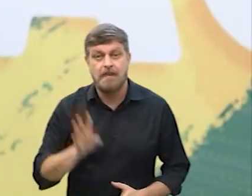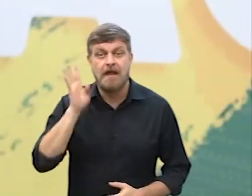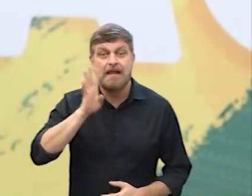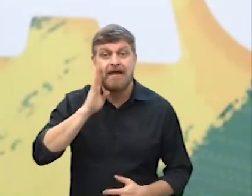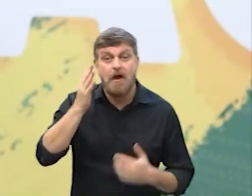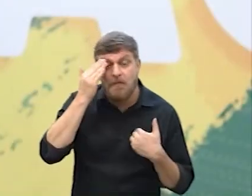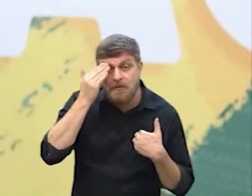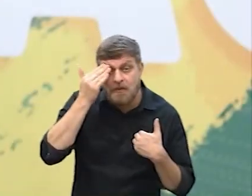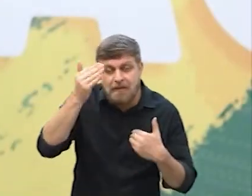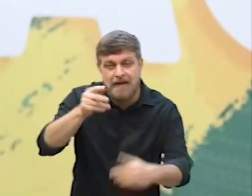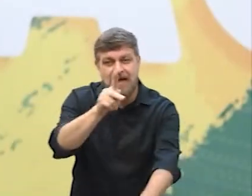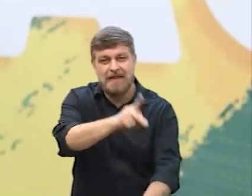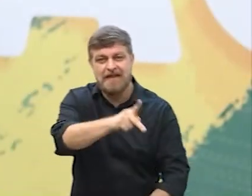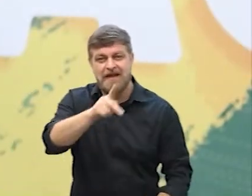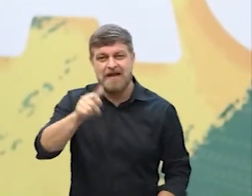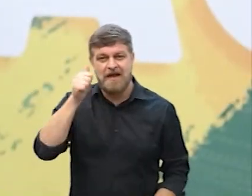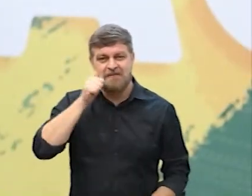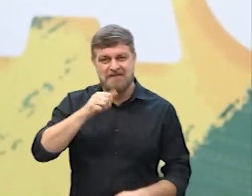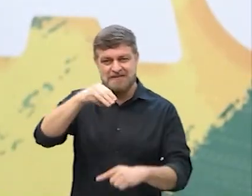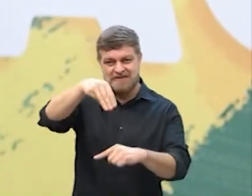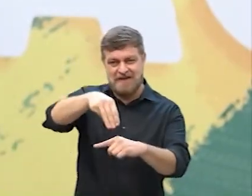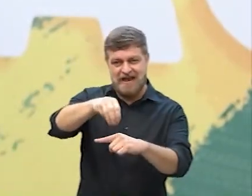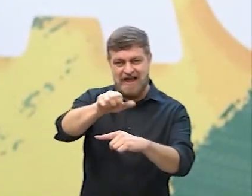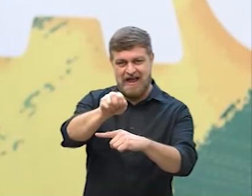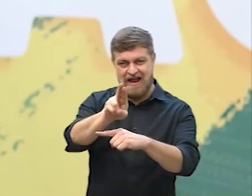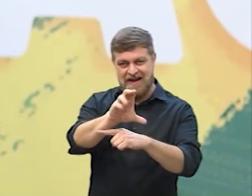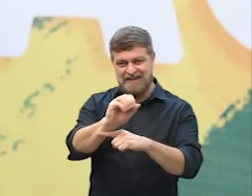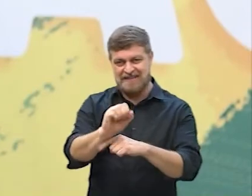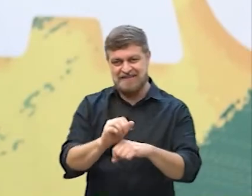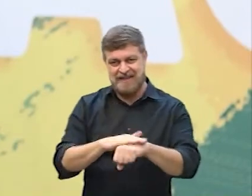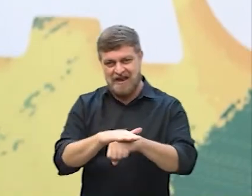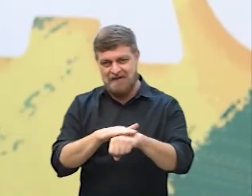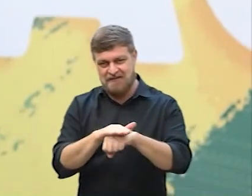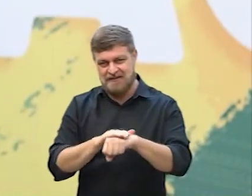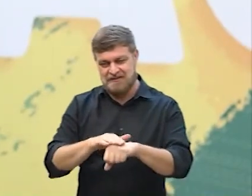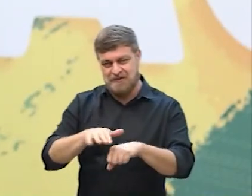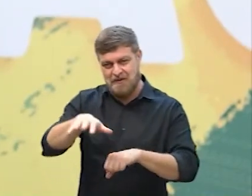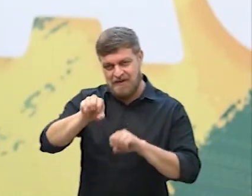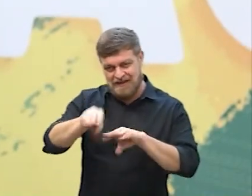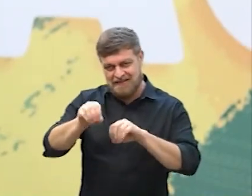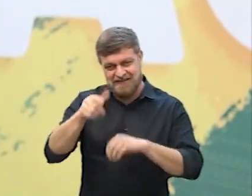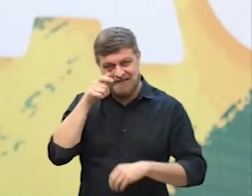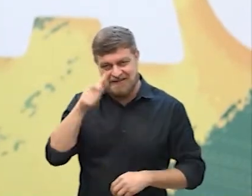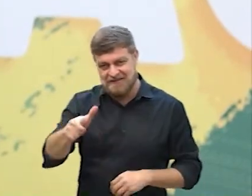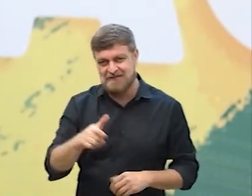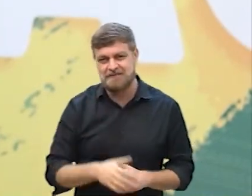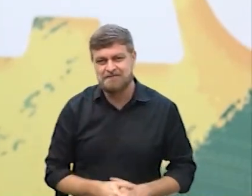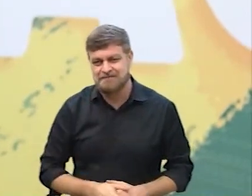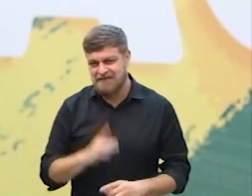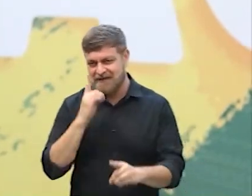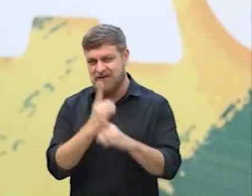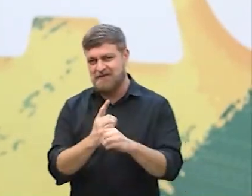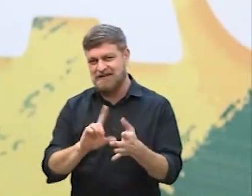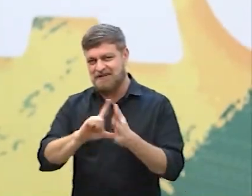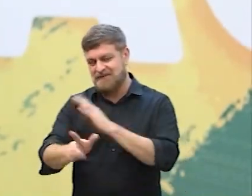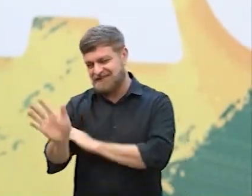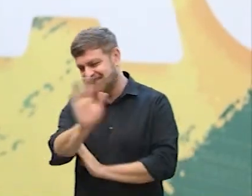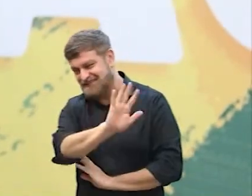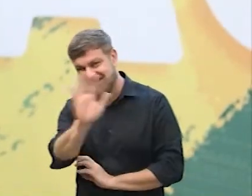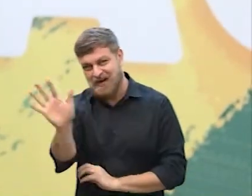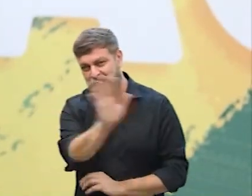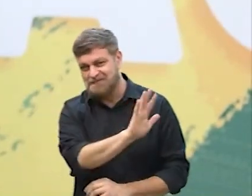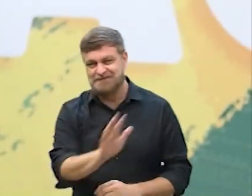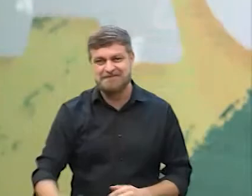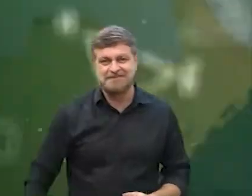muito obrigado à professora Márcia, que conversou conosco aqui no quadro De Olho na Educação. É isso aí, pessoal, até a próxima oportunidade.